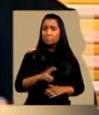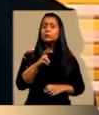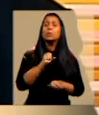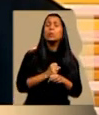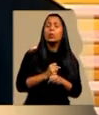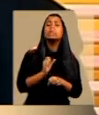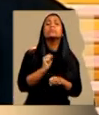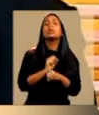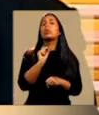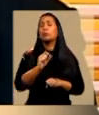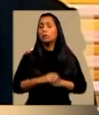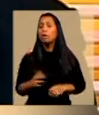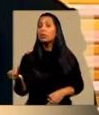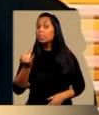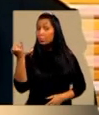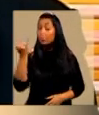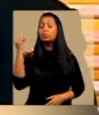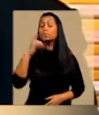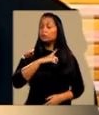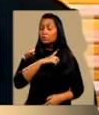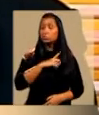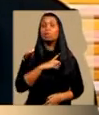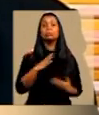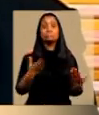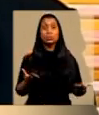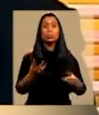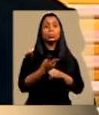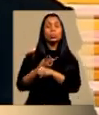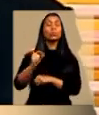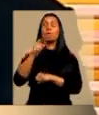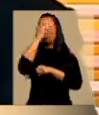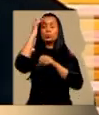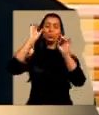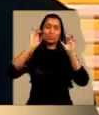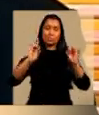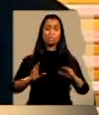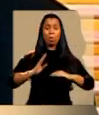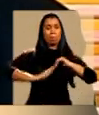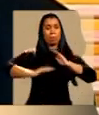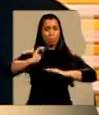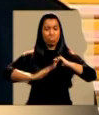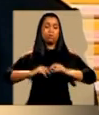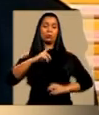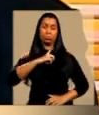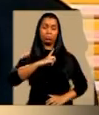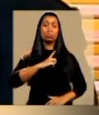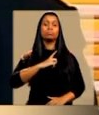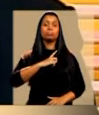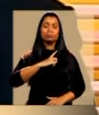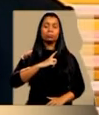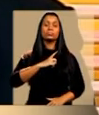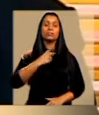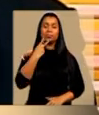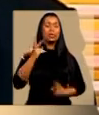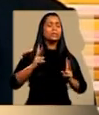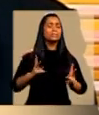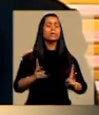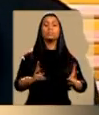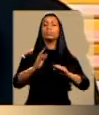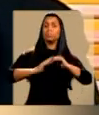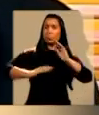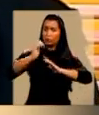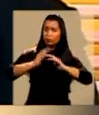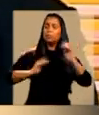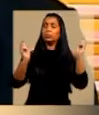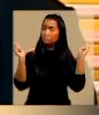espera daqui 5 anos? Perfeito. É muito importante. E na medida do possível, procure um especialista, procure um profissional. E voltando a dizer, sempre